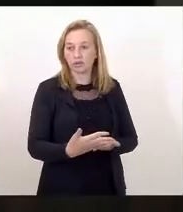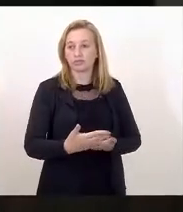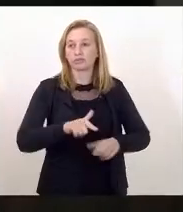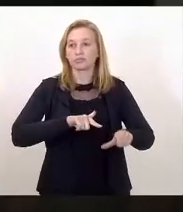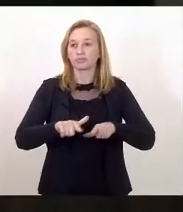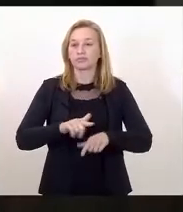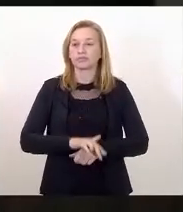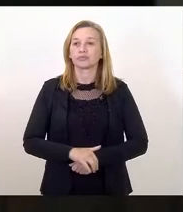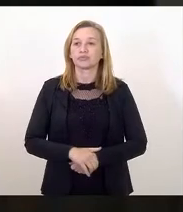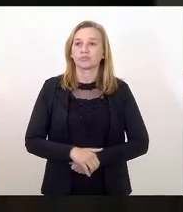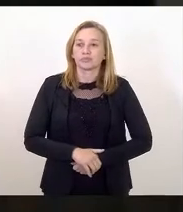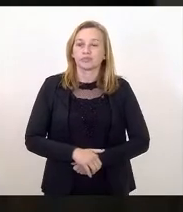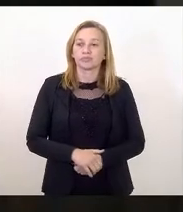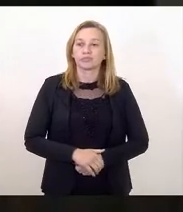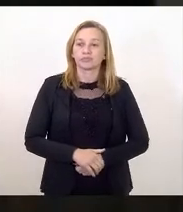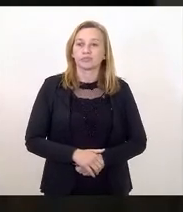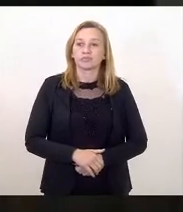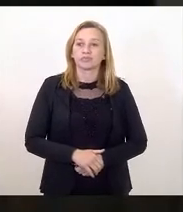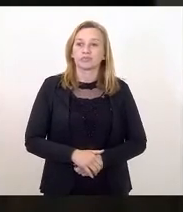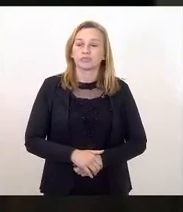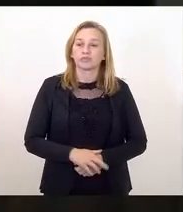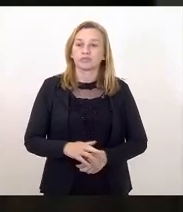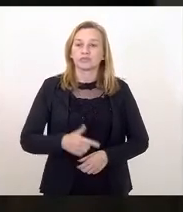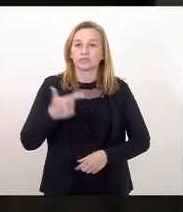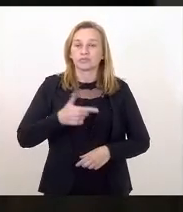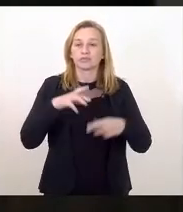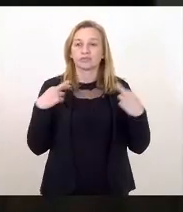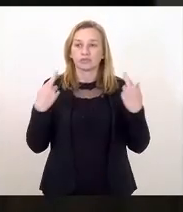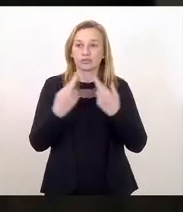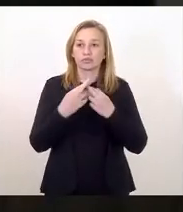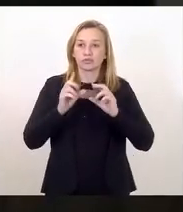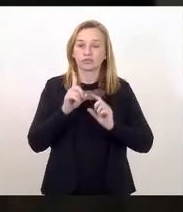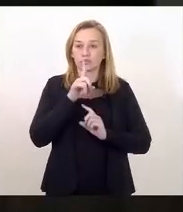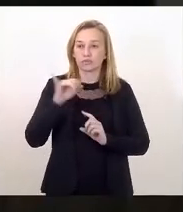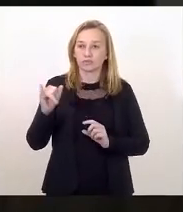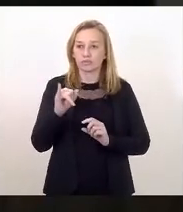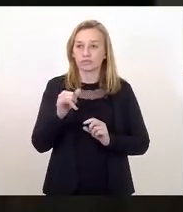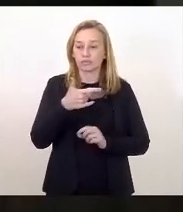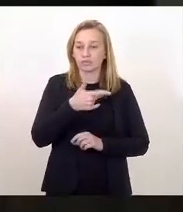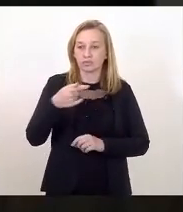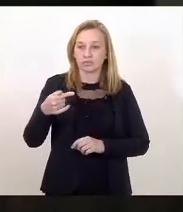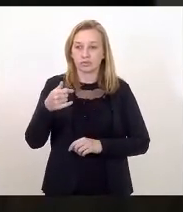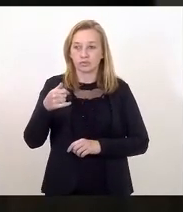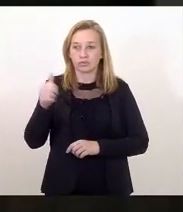trabalho. Está aberta a segunda sessão extraordinária do dia 17 de agosto.